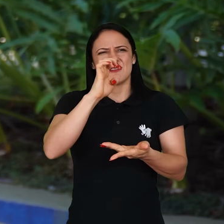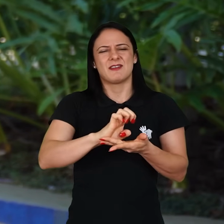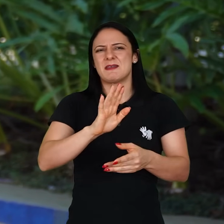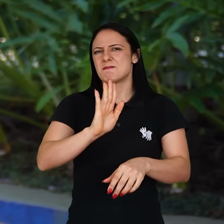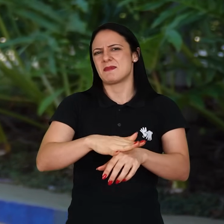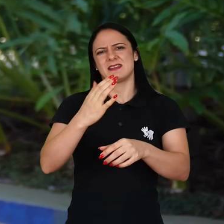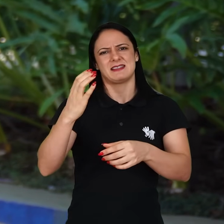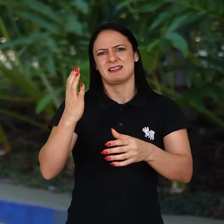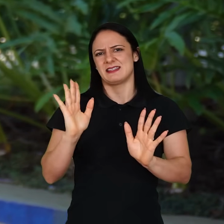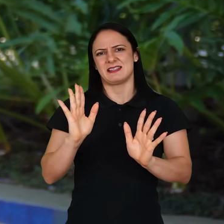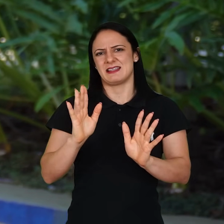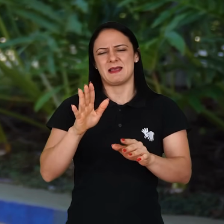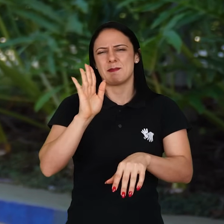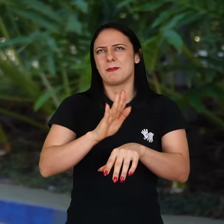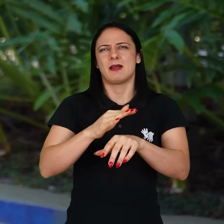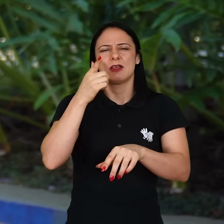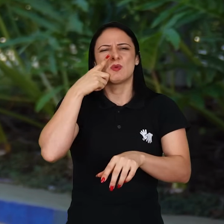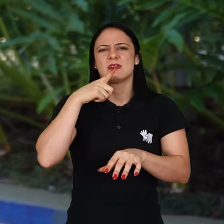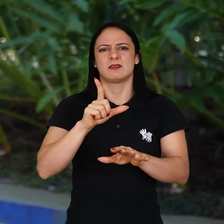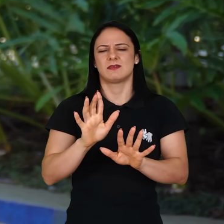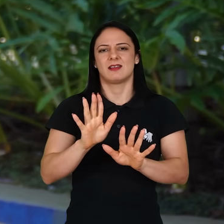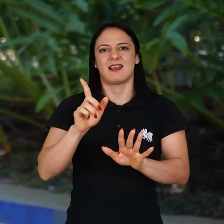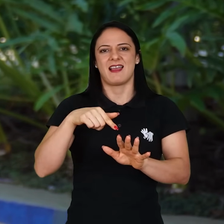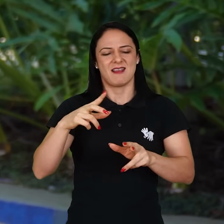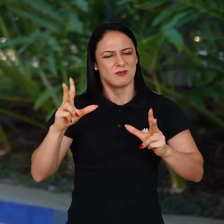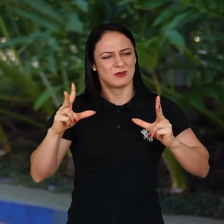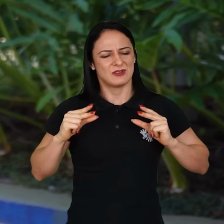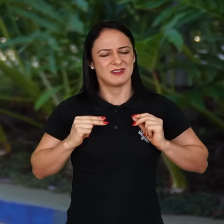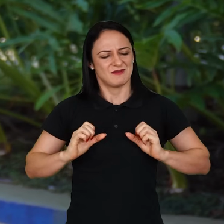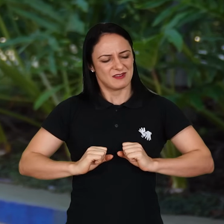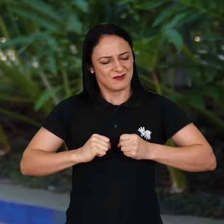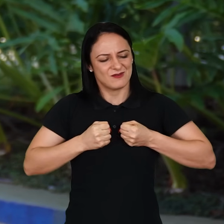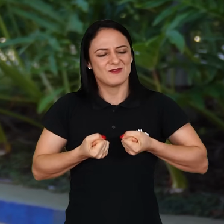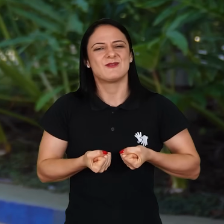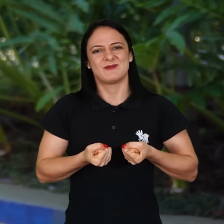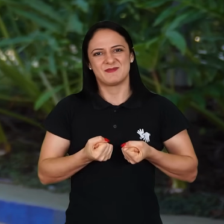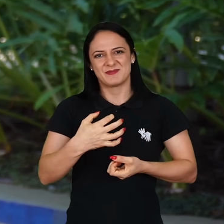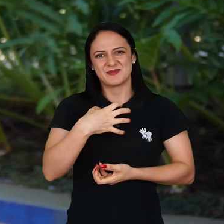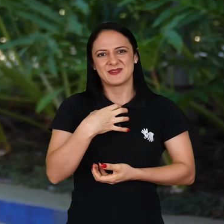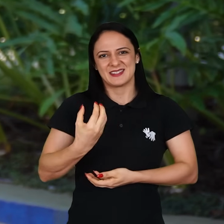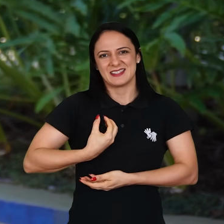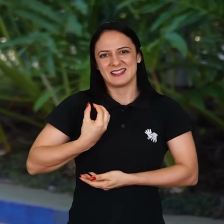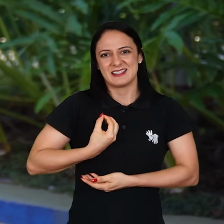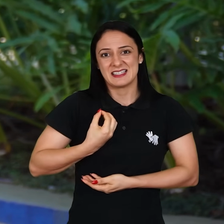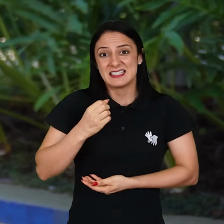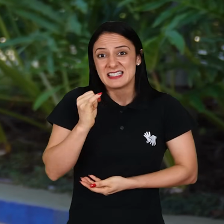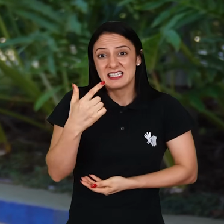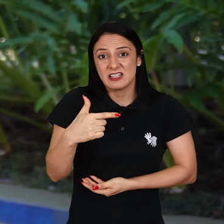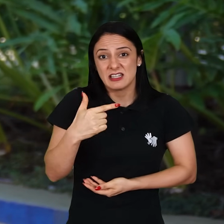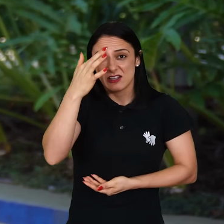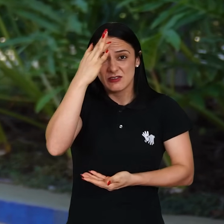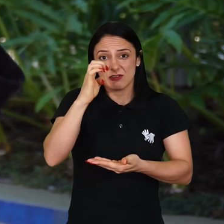que alcançar uma recompensa. Não, é o motivo, é a força que me faz viver. Se eu não tiver